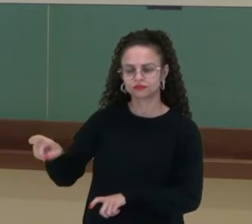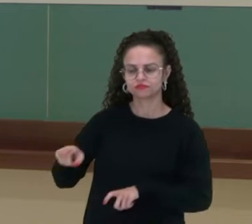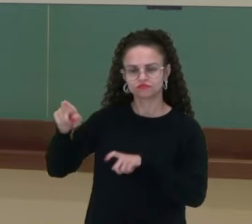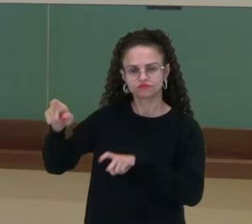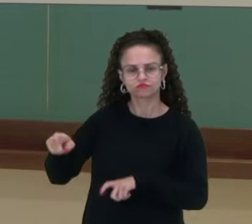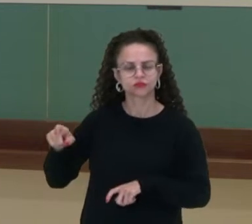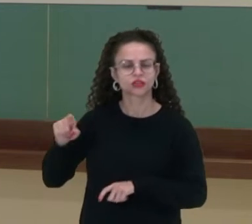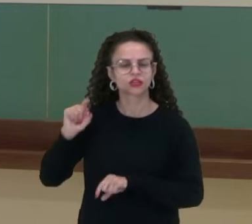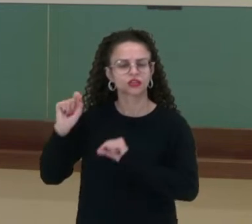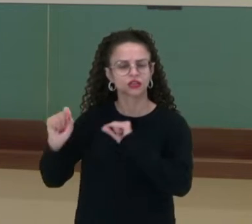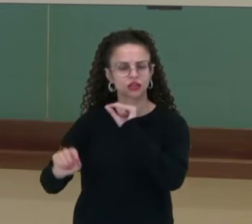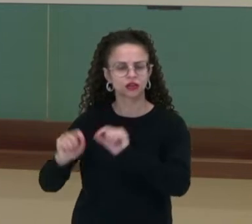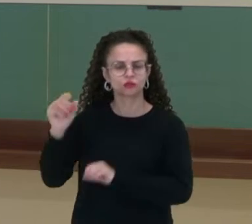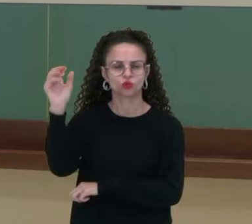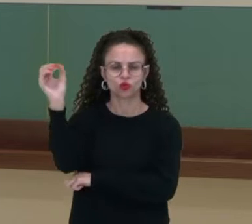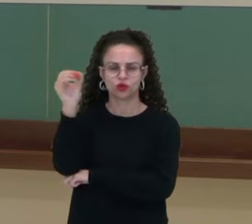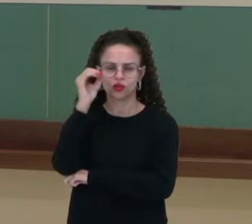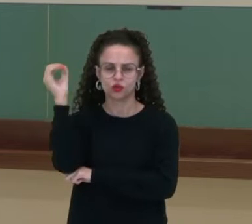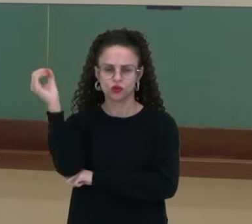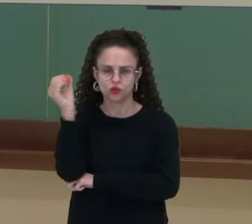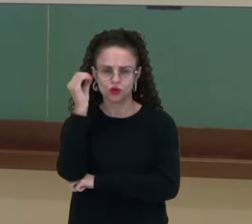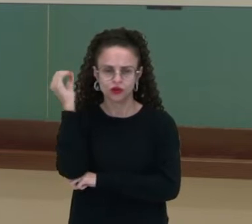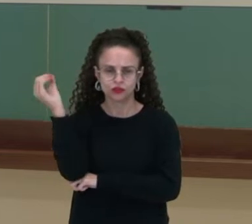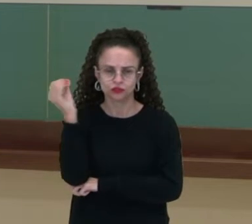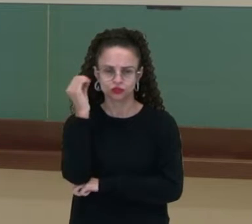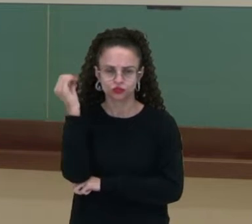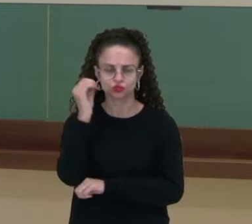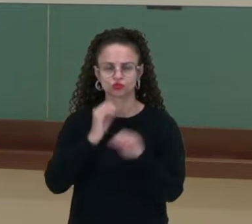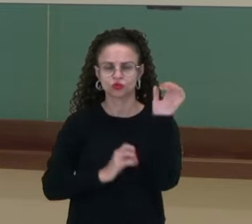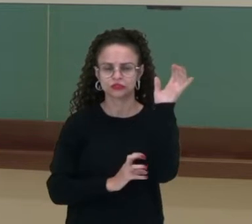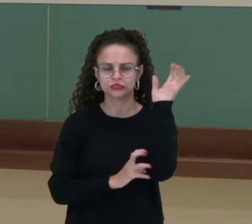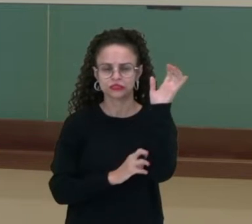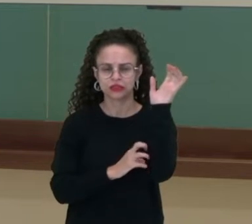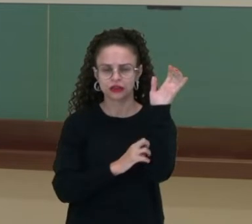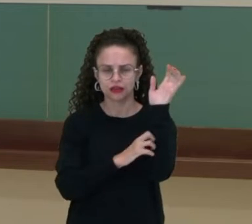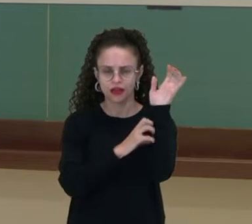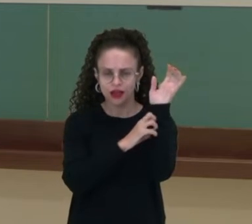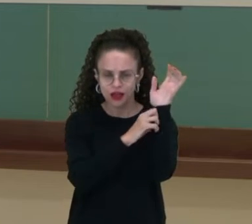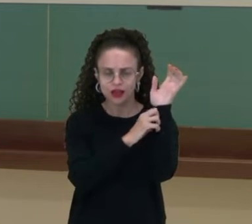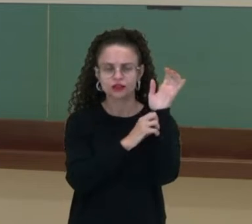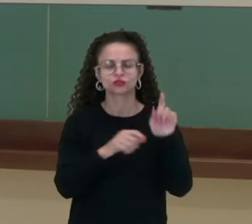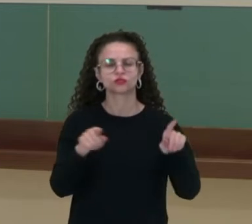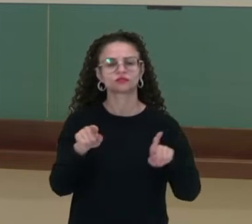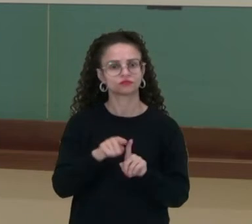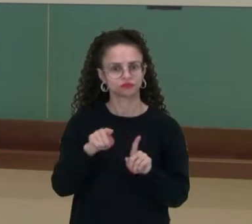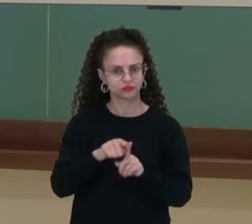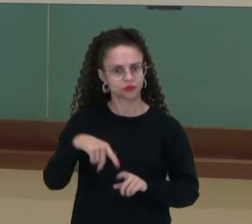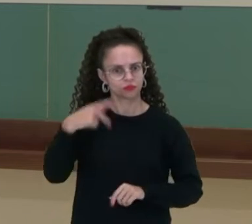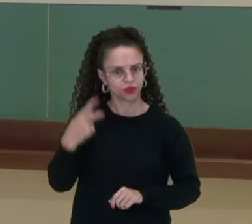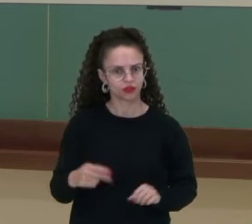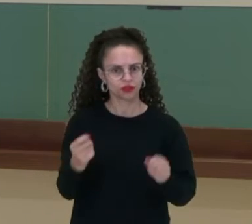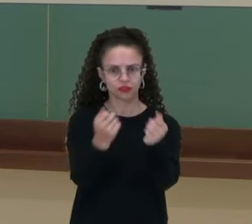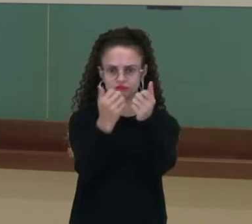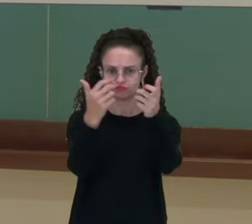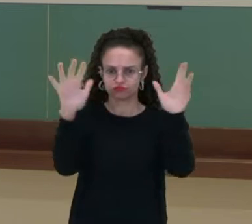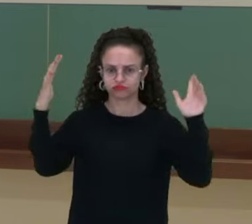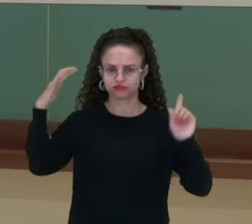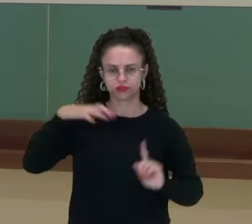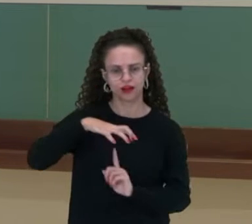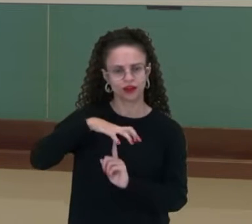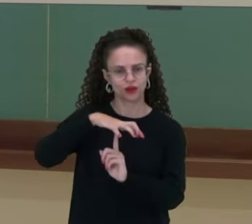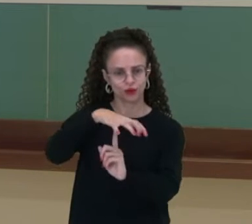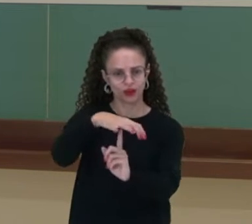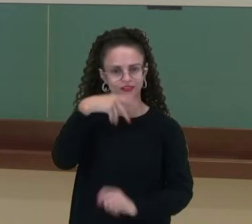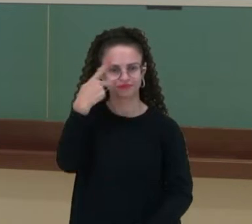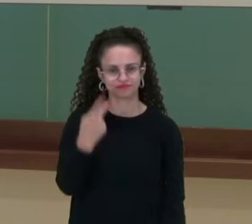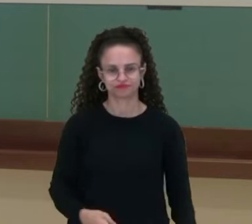Sul, passando então pela região do Cerrado, né, no centro do Brasil, né, e a Mata de Araucárias, né, na nossa região do sul do nosso país,